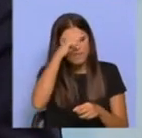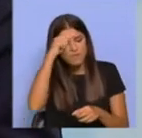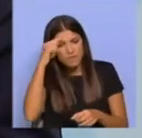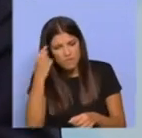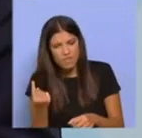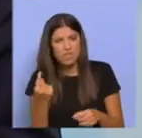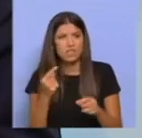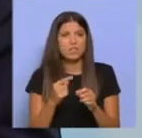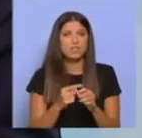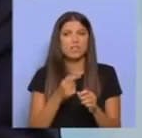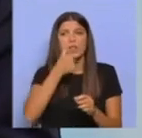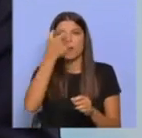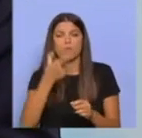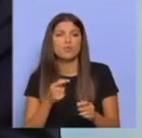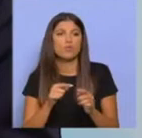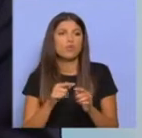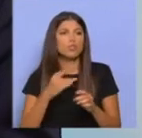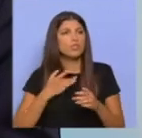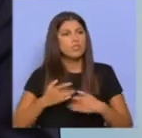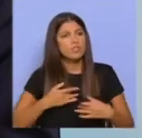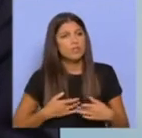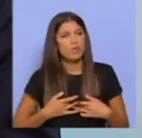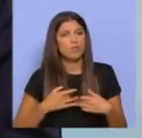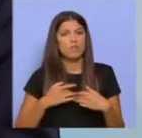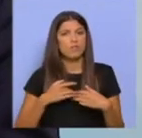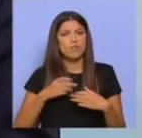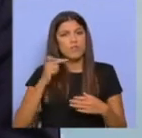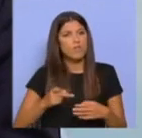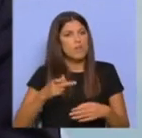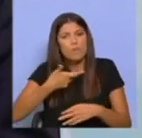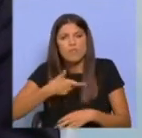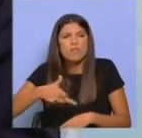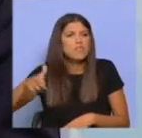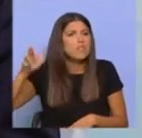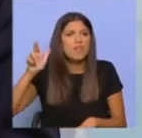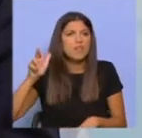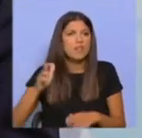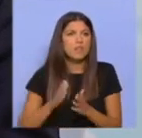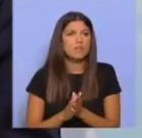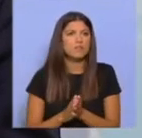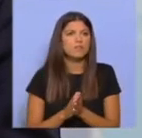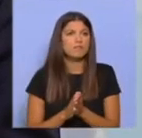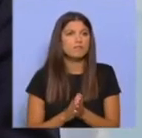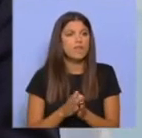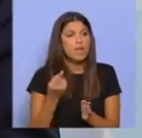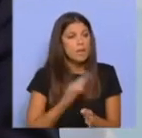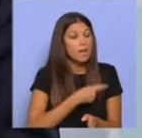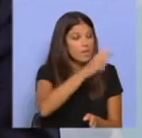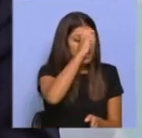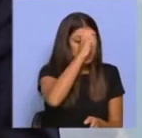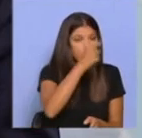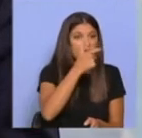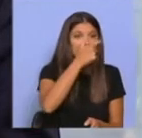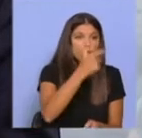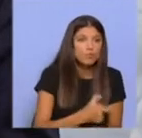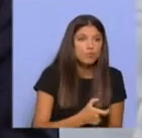com sequelas dessa mesma doença, e essa é a primeira afirmação também na promoção da dignidade humana, do respeitar, de ter presente na